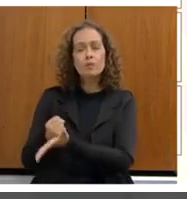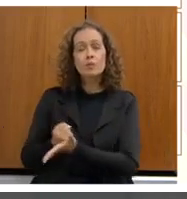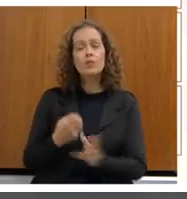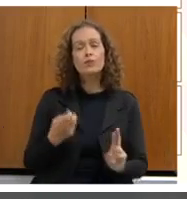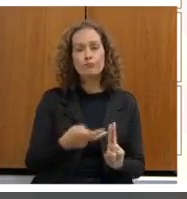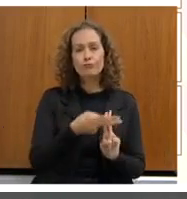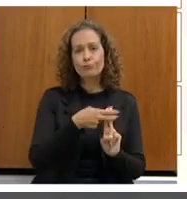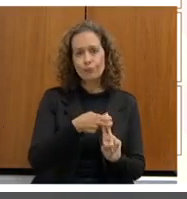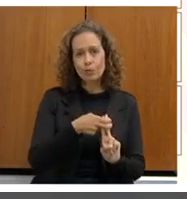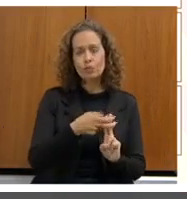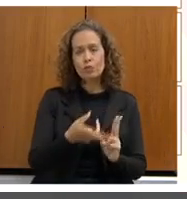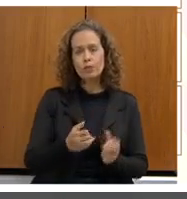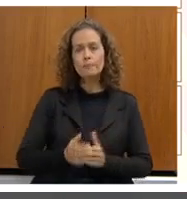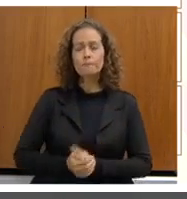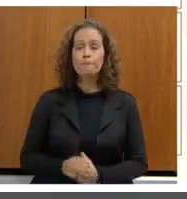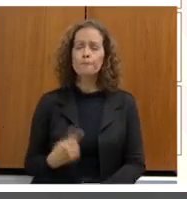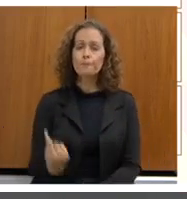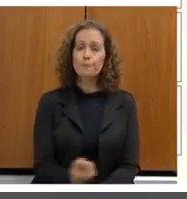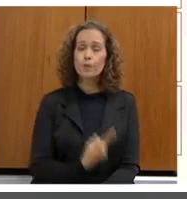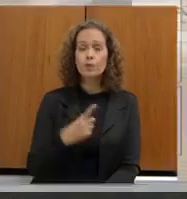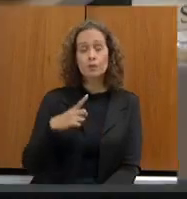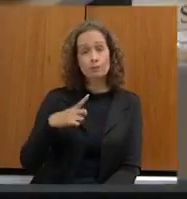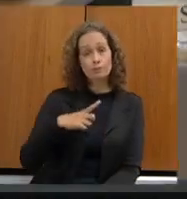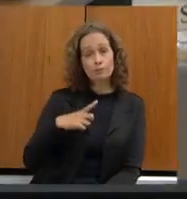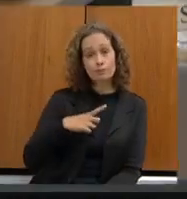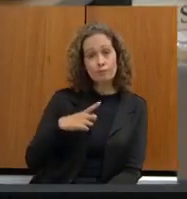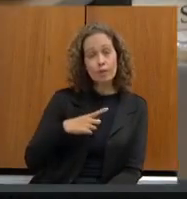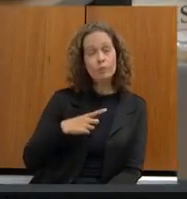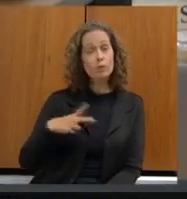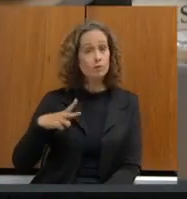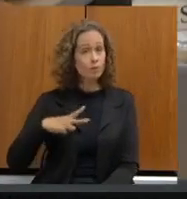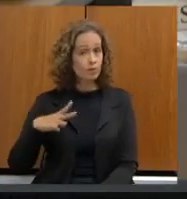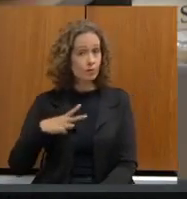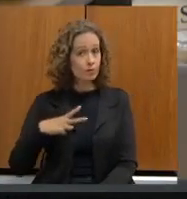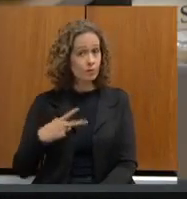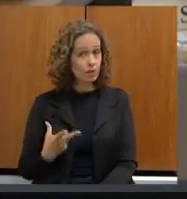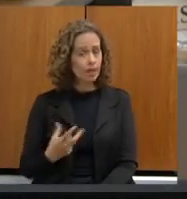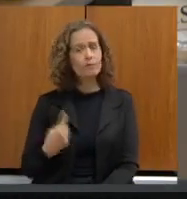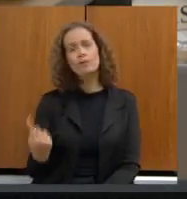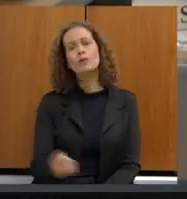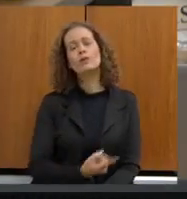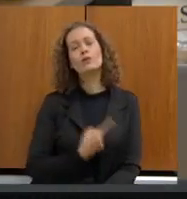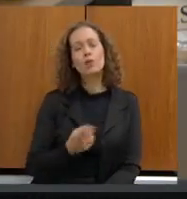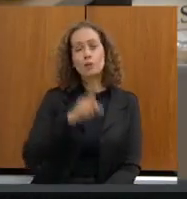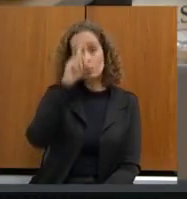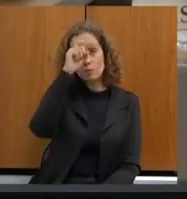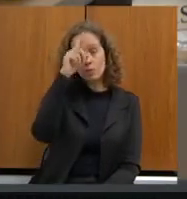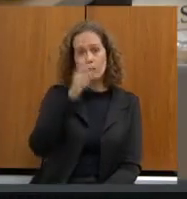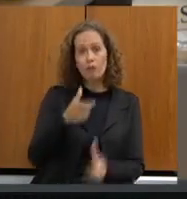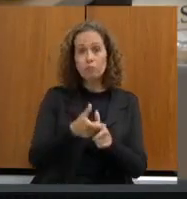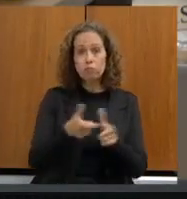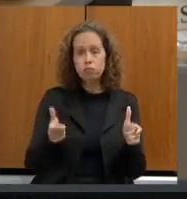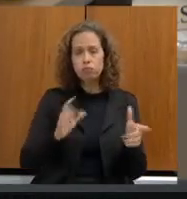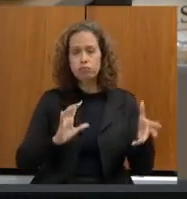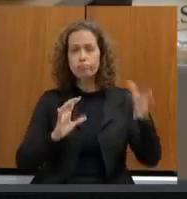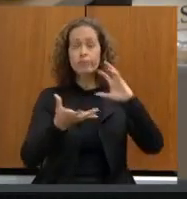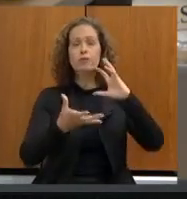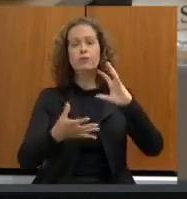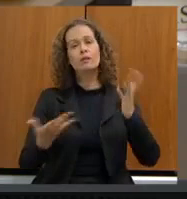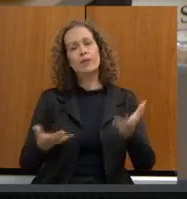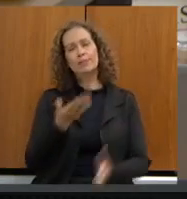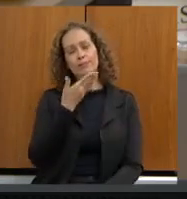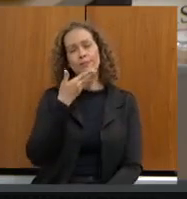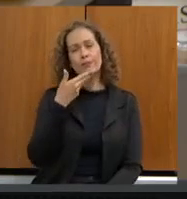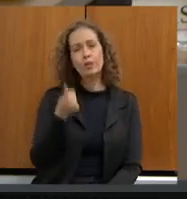público e a gente no sistema é privado e a gente é um criando então o hospital ele vai permitir aí